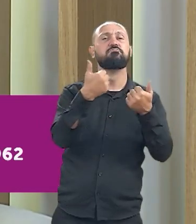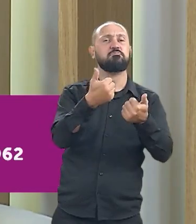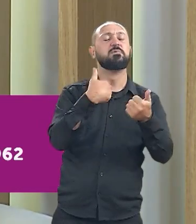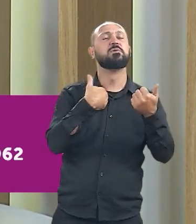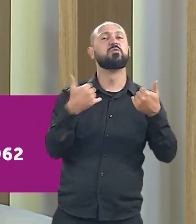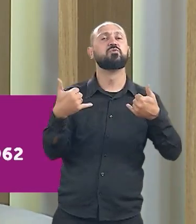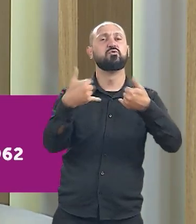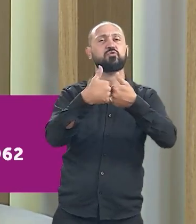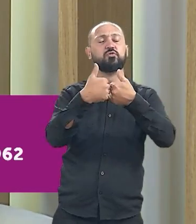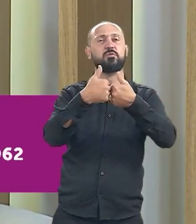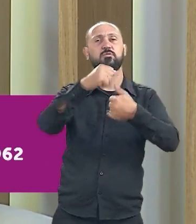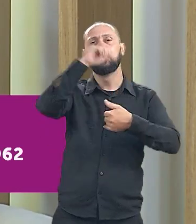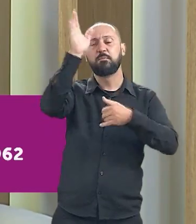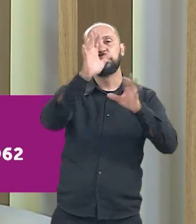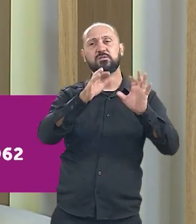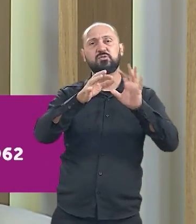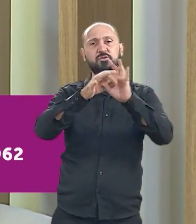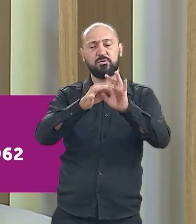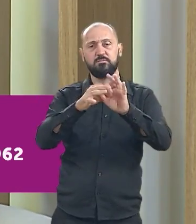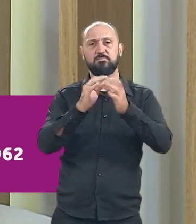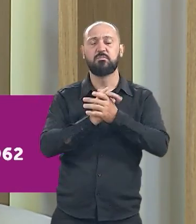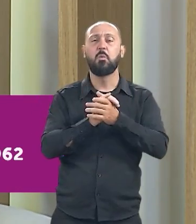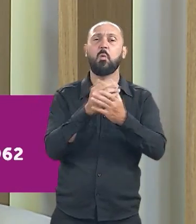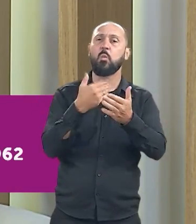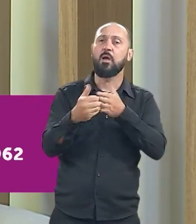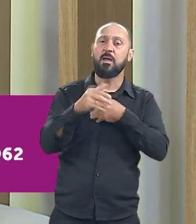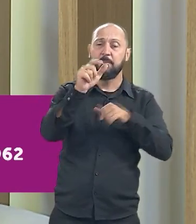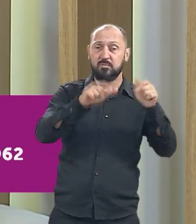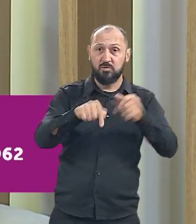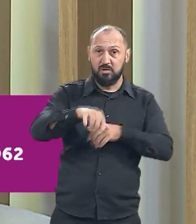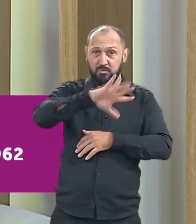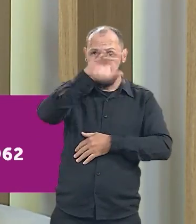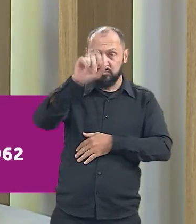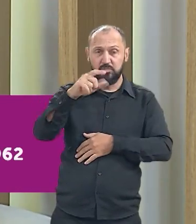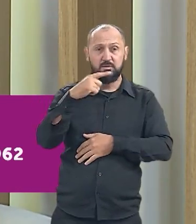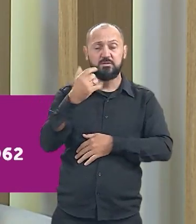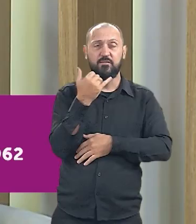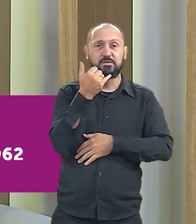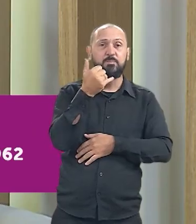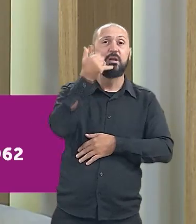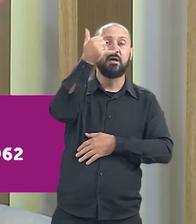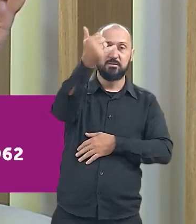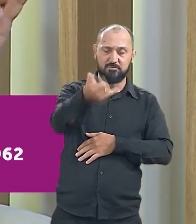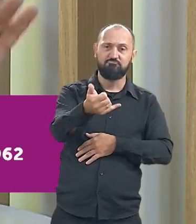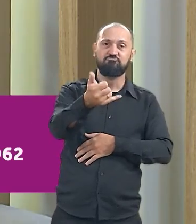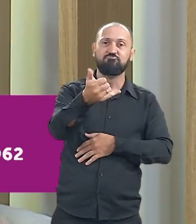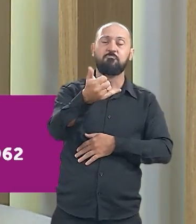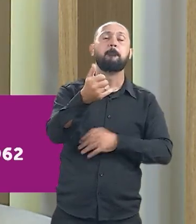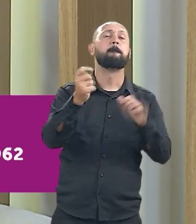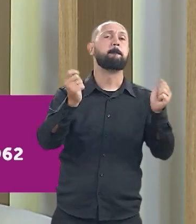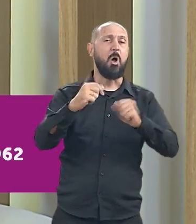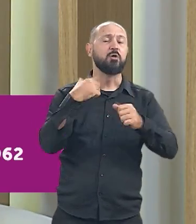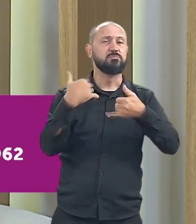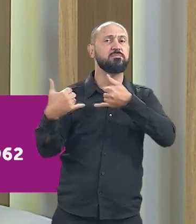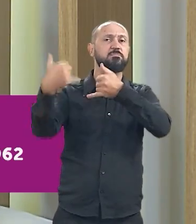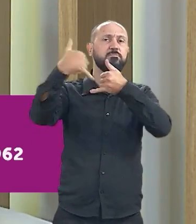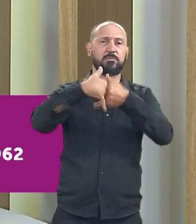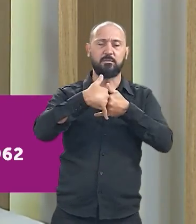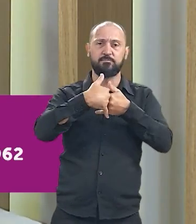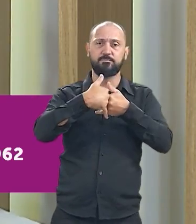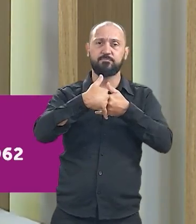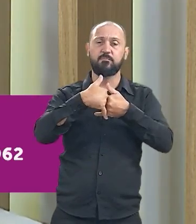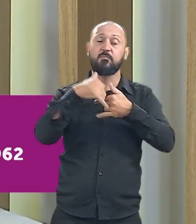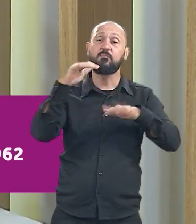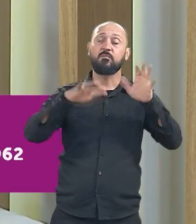interligado nacionalmente. Então, se qualquer pessoa aqui do Mato Grosso do Sul quiser fazer uma ligação, vai ser atendida. Agora,